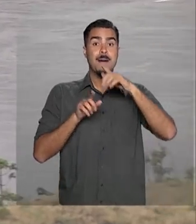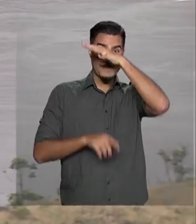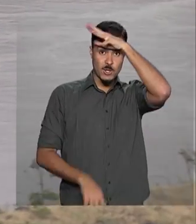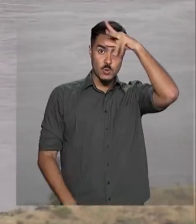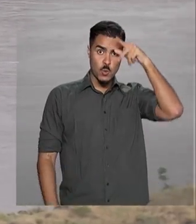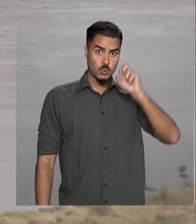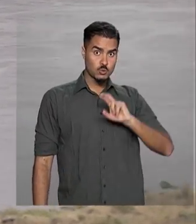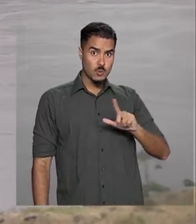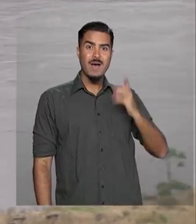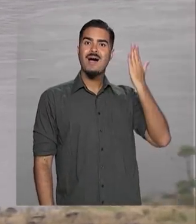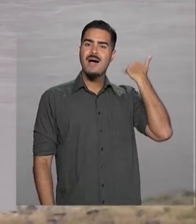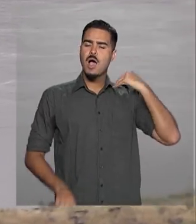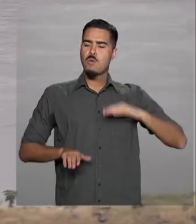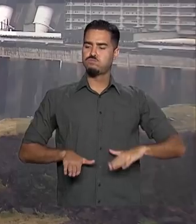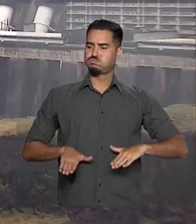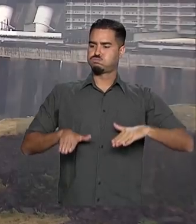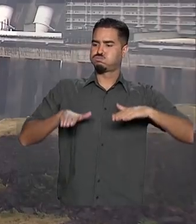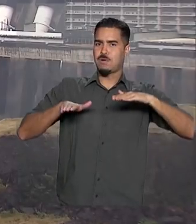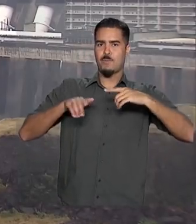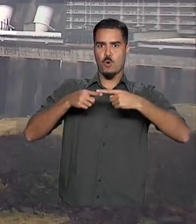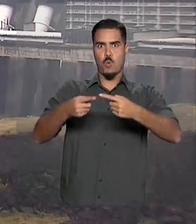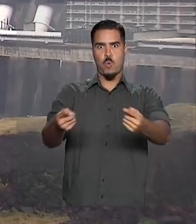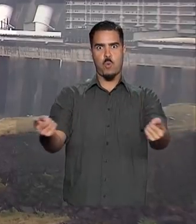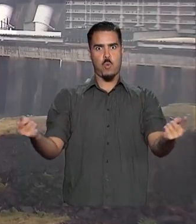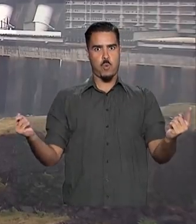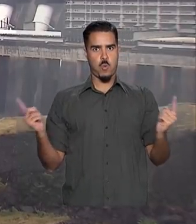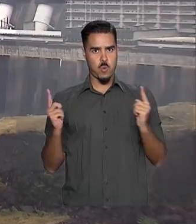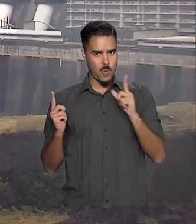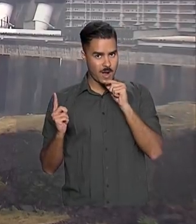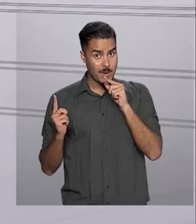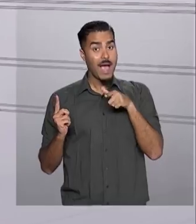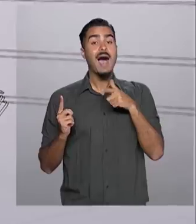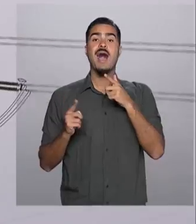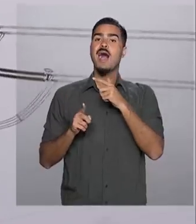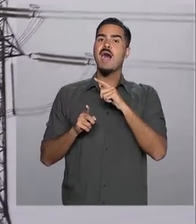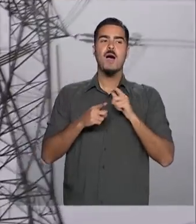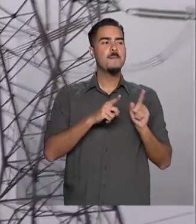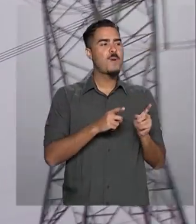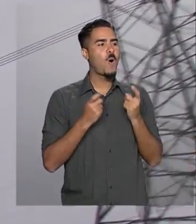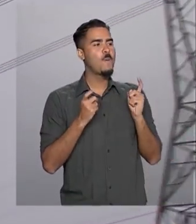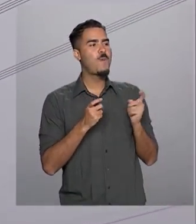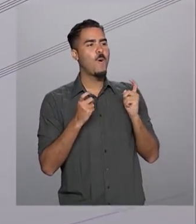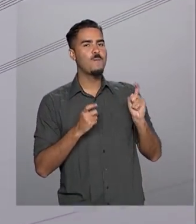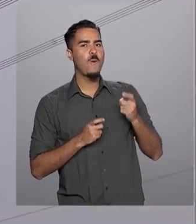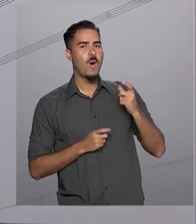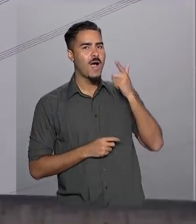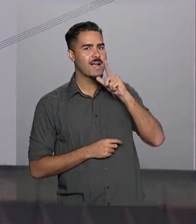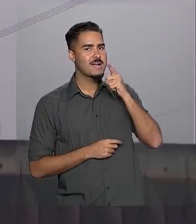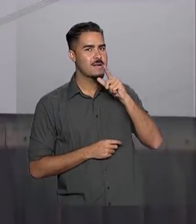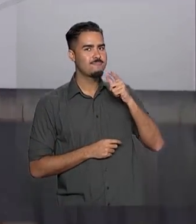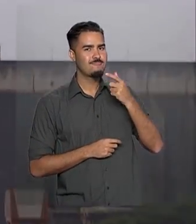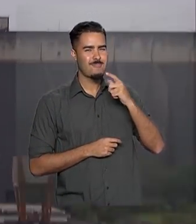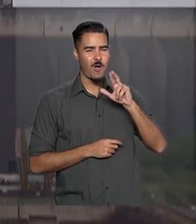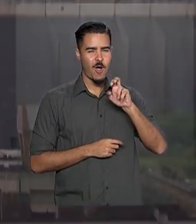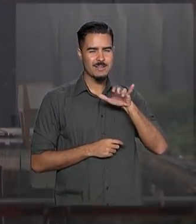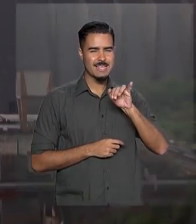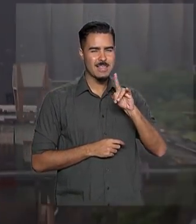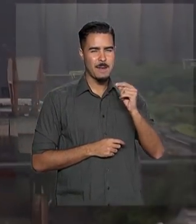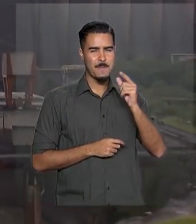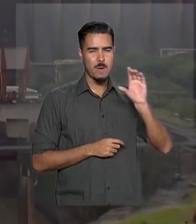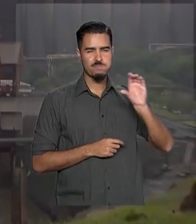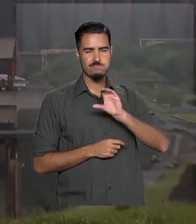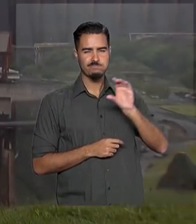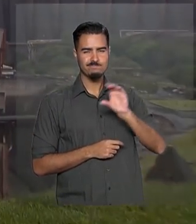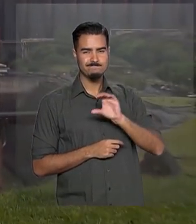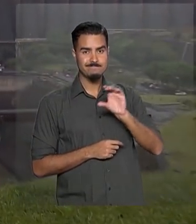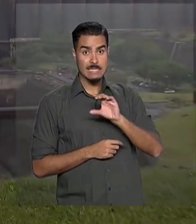tiveram áreas alagadas para a formação do reservatório são beneficiados diretamente. Além disso, a hidrelétrica